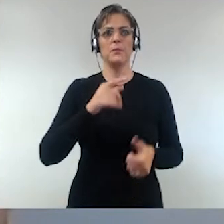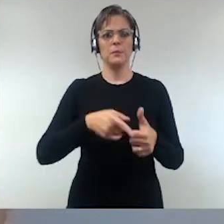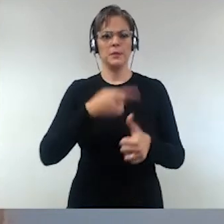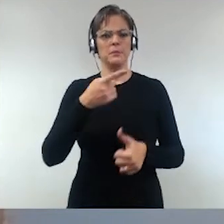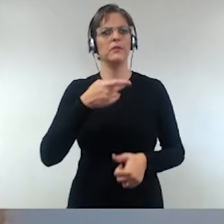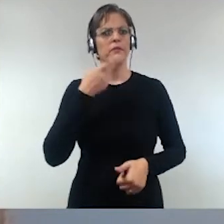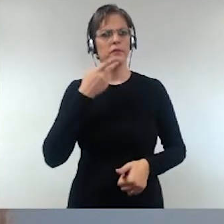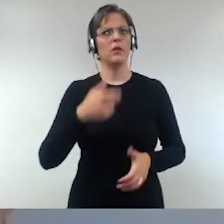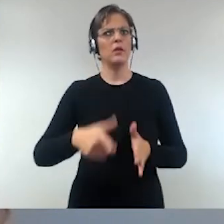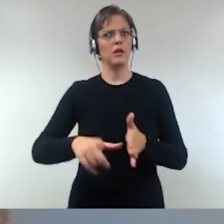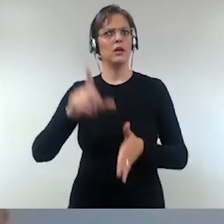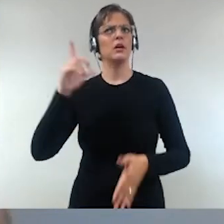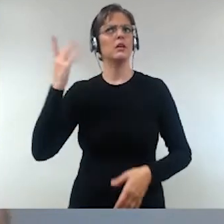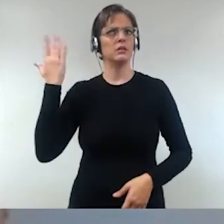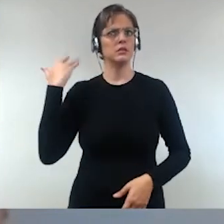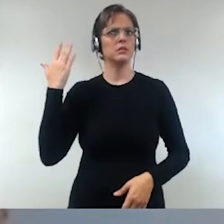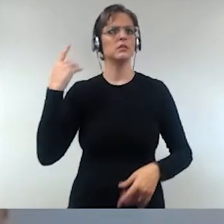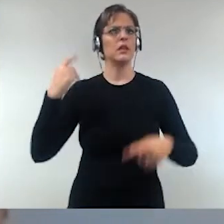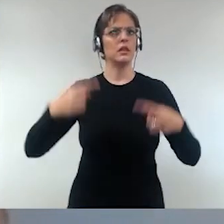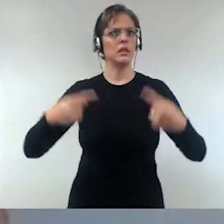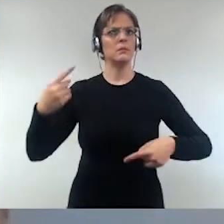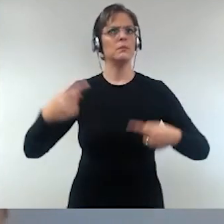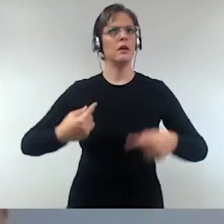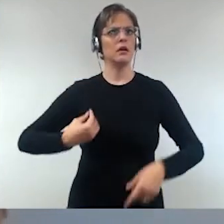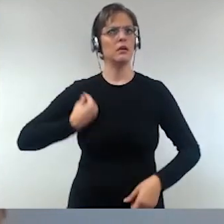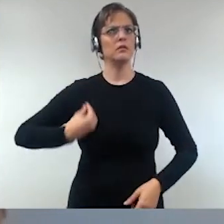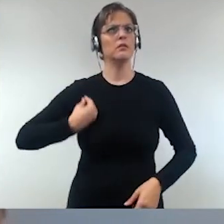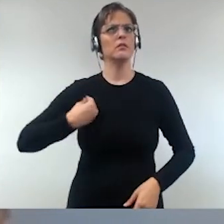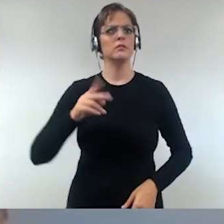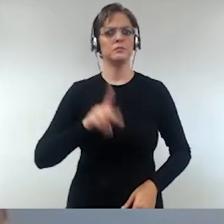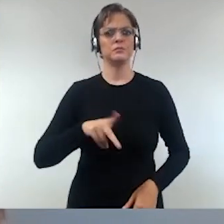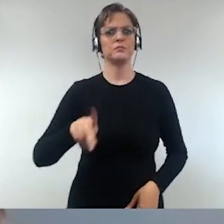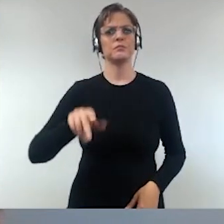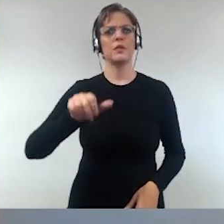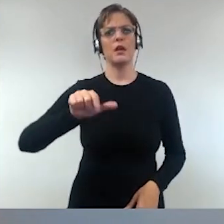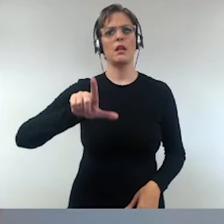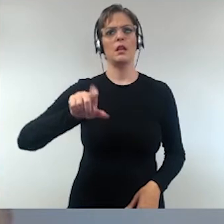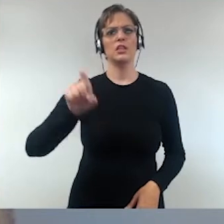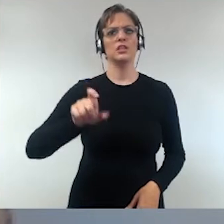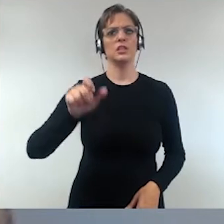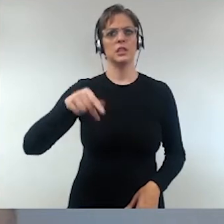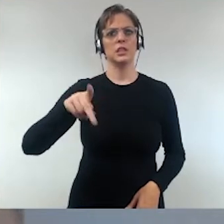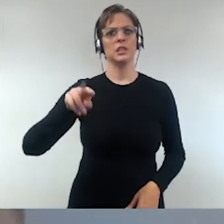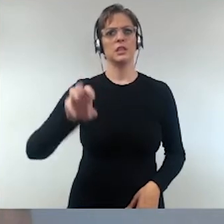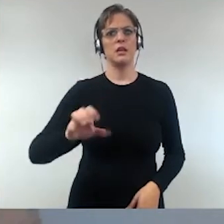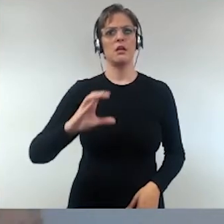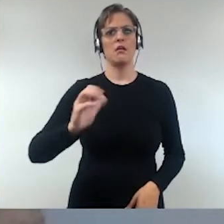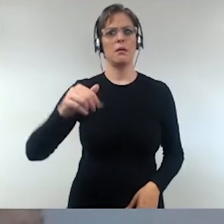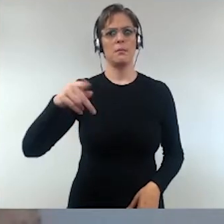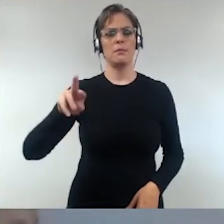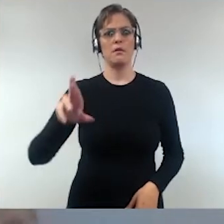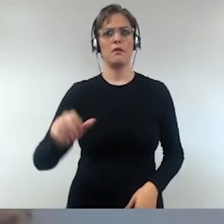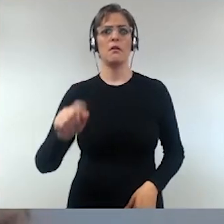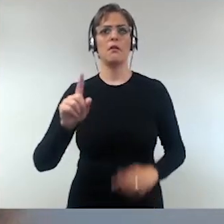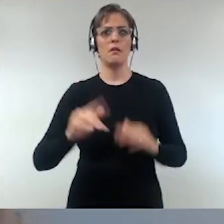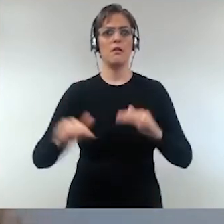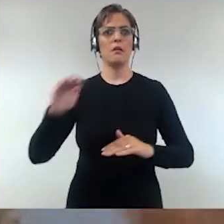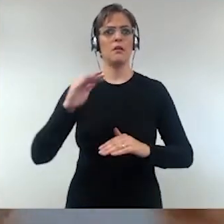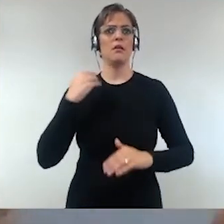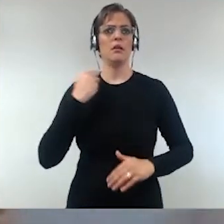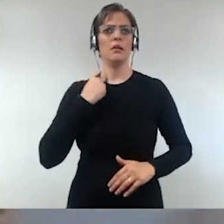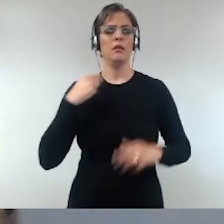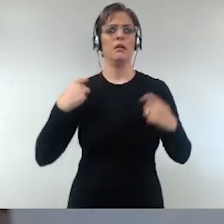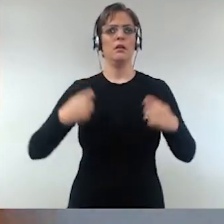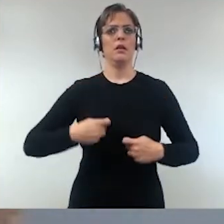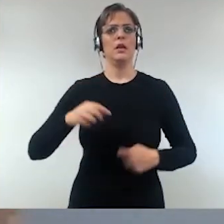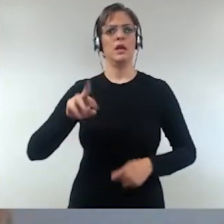mencionado num debate que eu tive com o professor Alexandre Câmara, né, que é desembargador no Tribunal do Rio, ele disse que fica